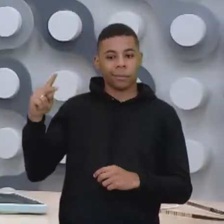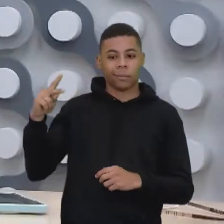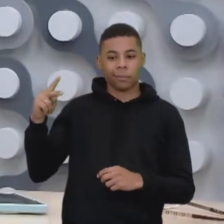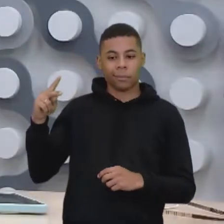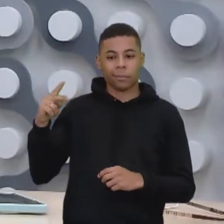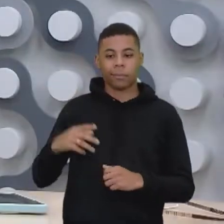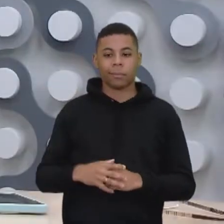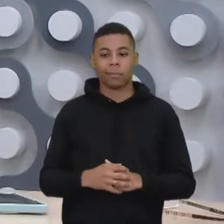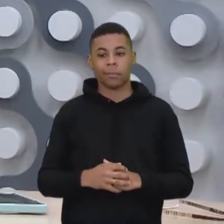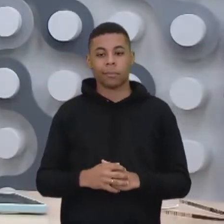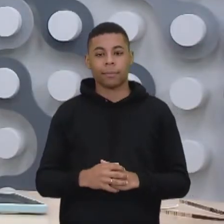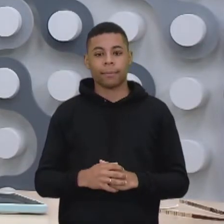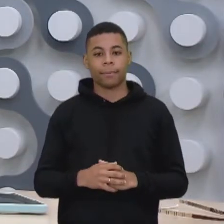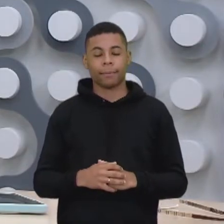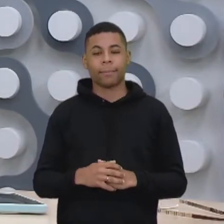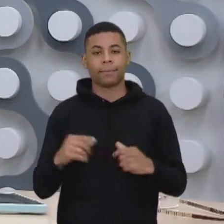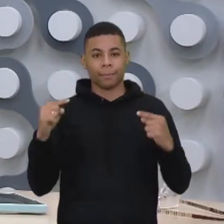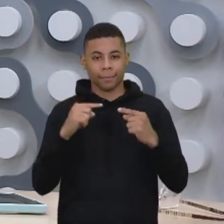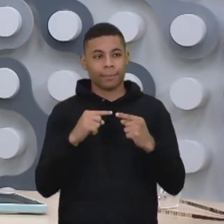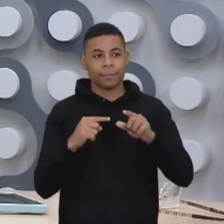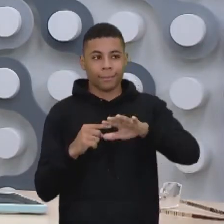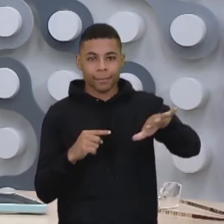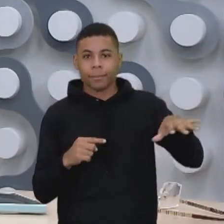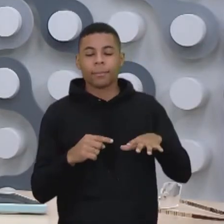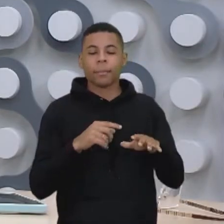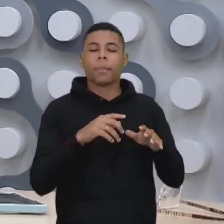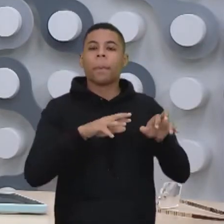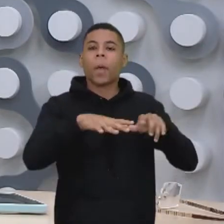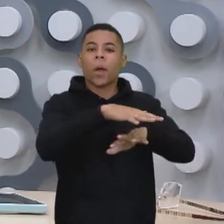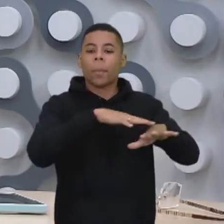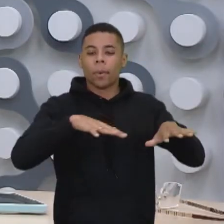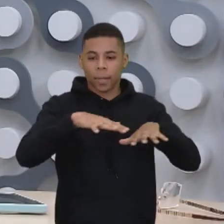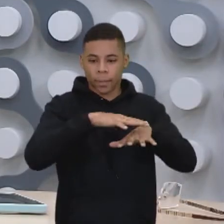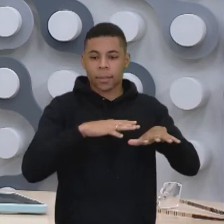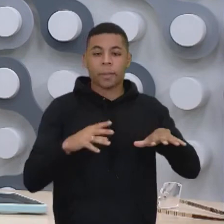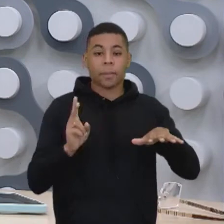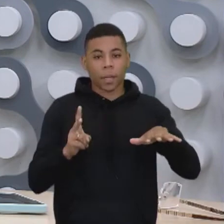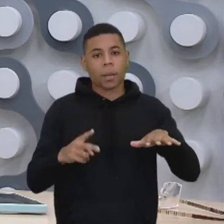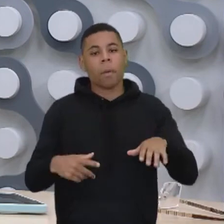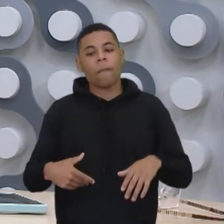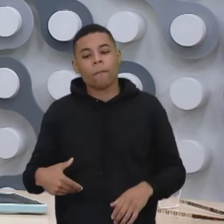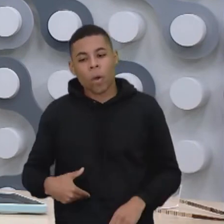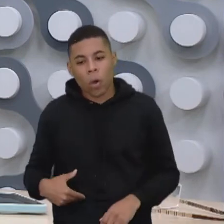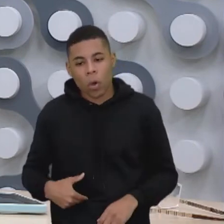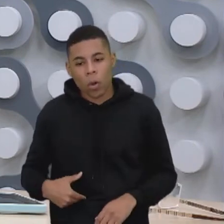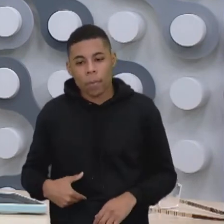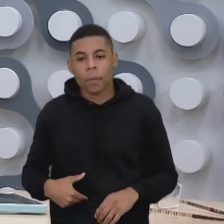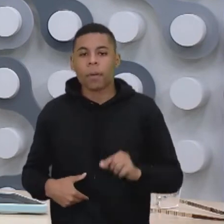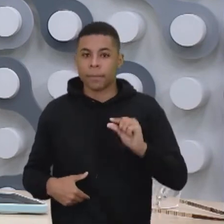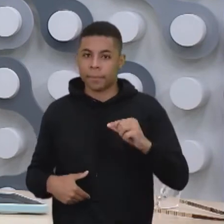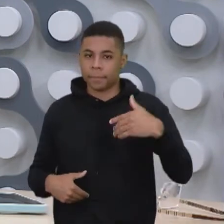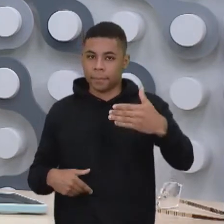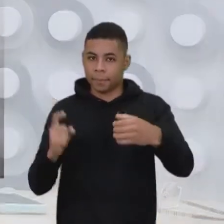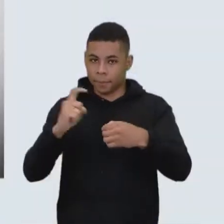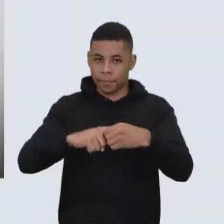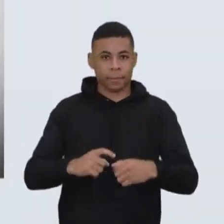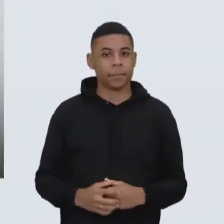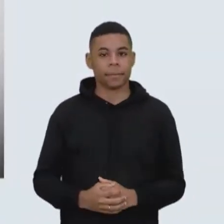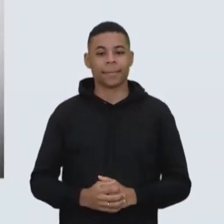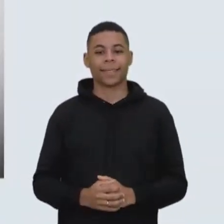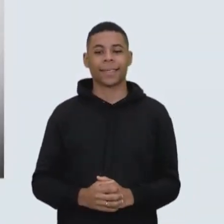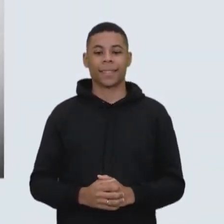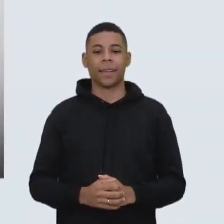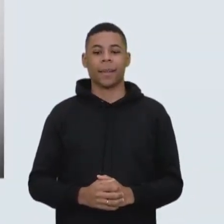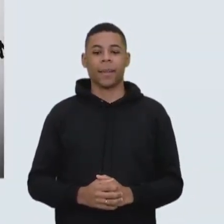dessa relação com a população, que é a erradicação da fome. E aí daqui a pouco nós voltamos.